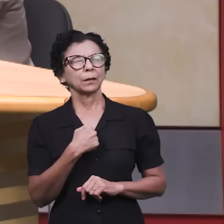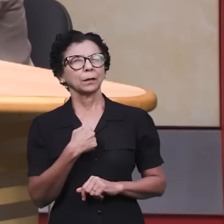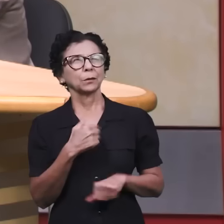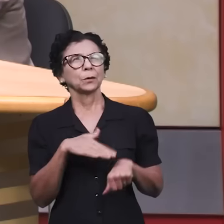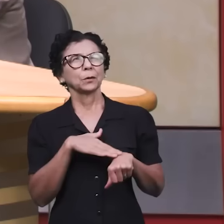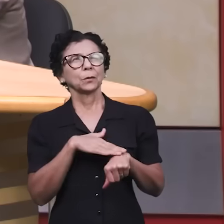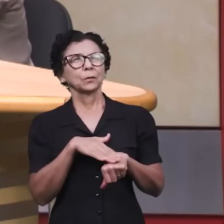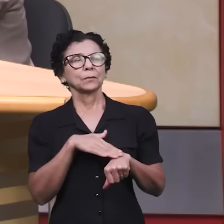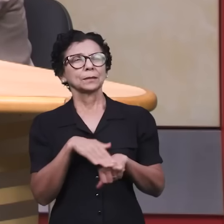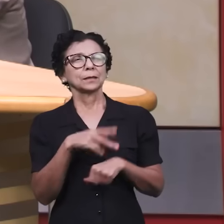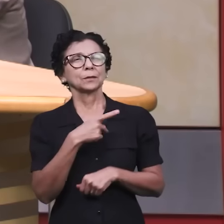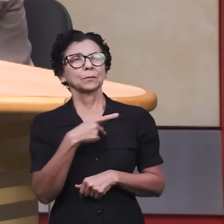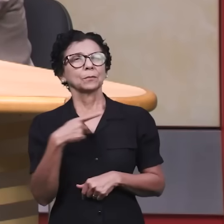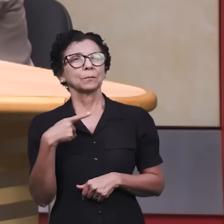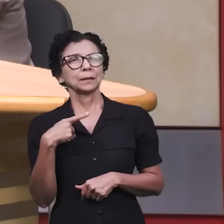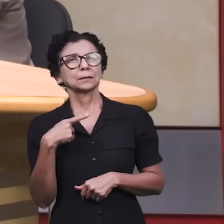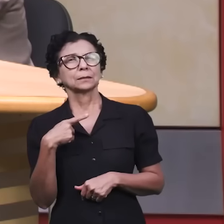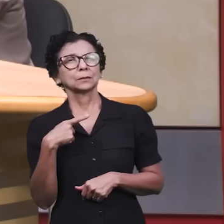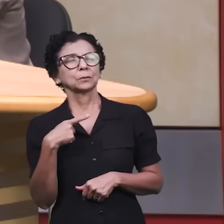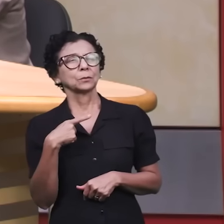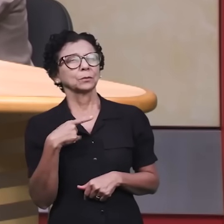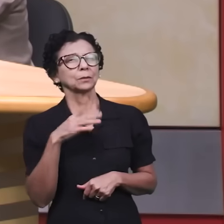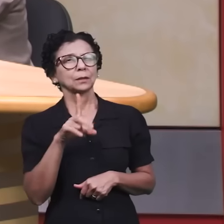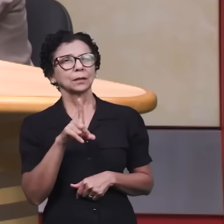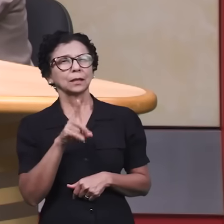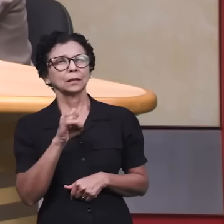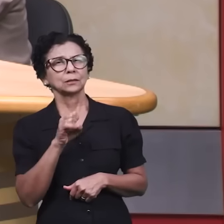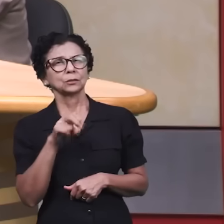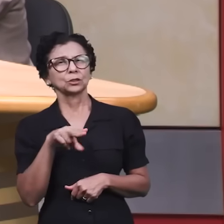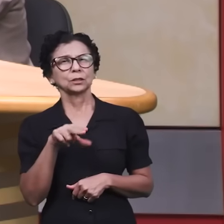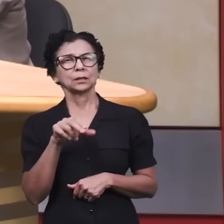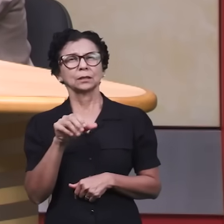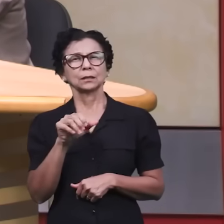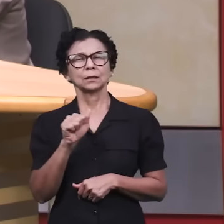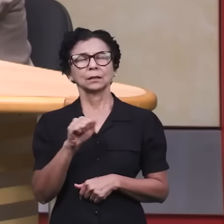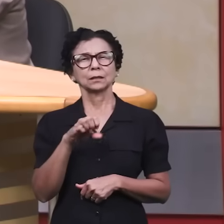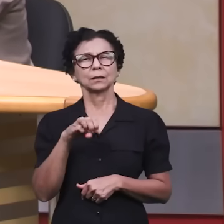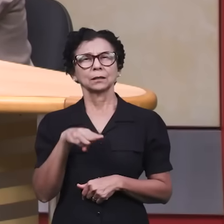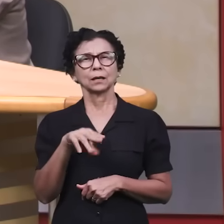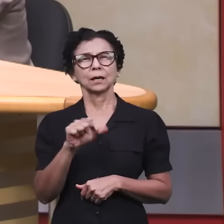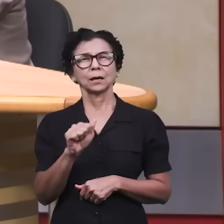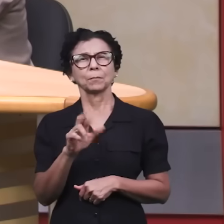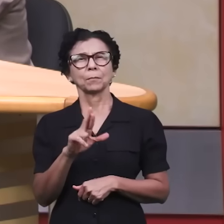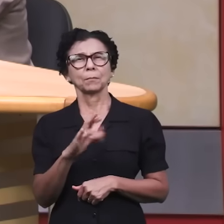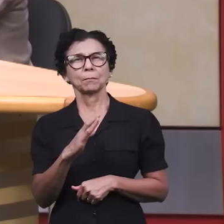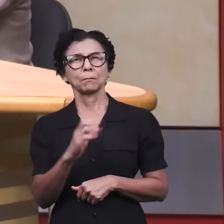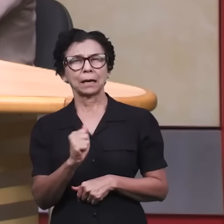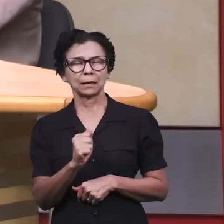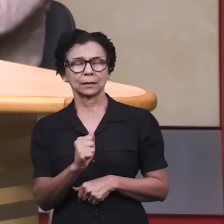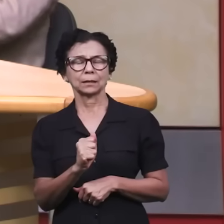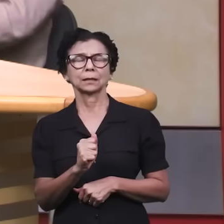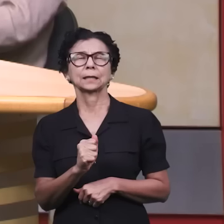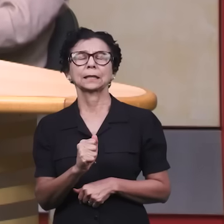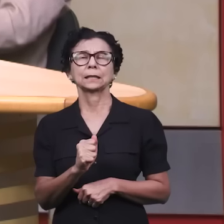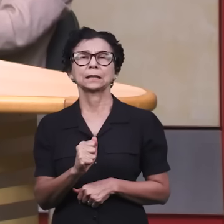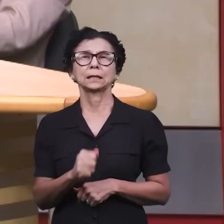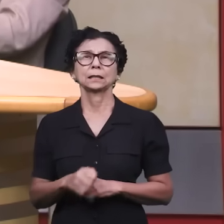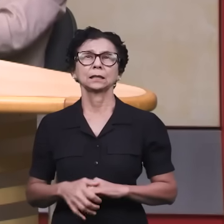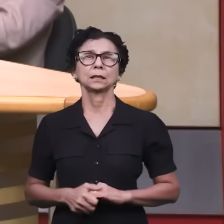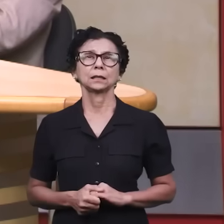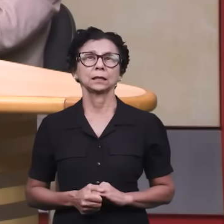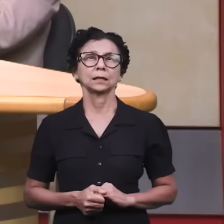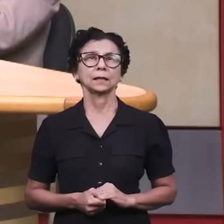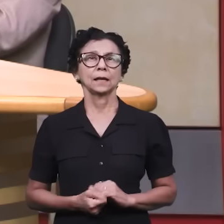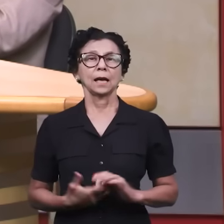da Dinamarca. Era um loiro alto. Da Dinamarca. Ele disse para mim, eu fiquei impressionado, que a média de idade